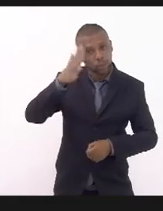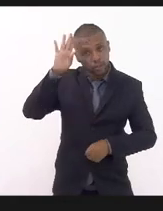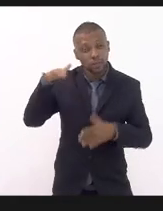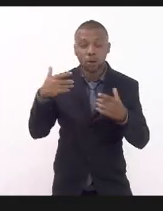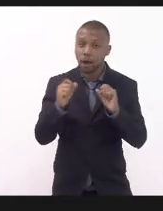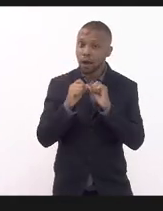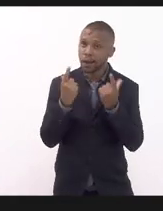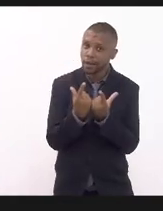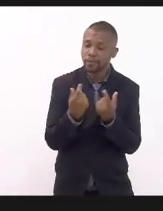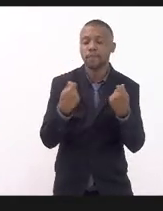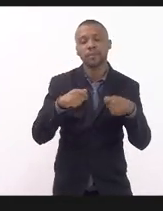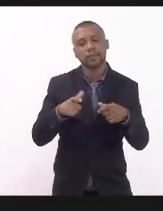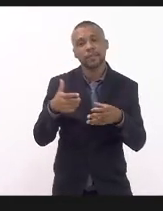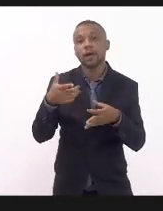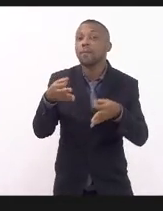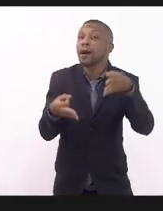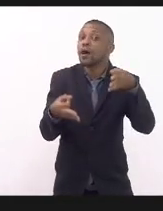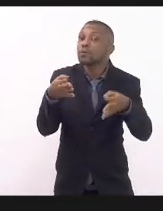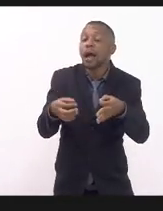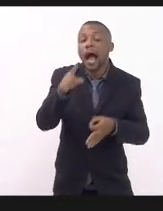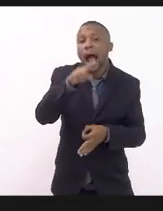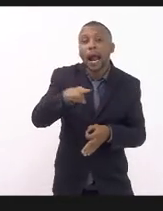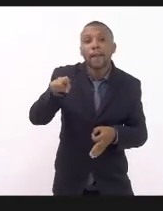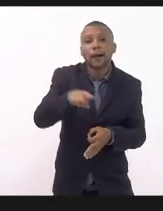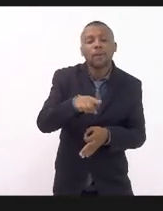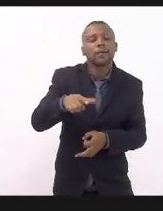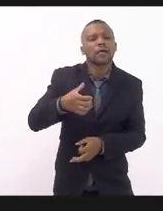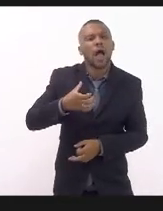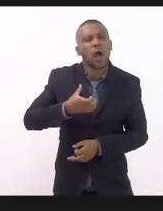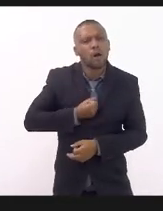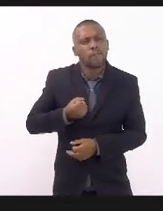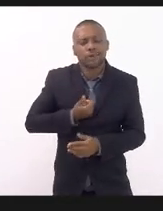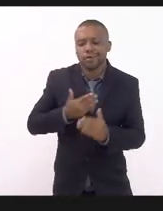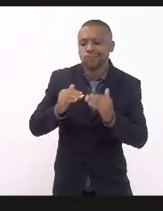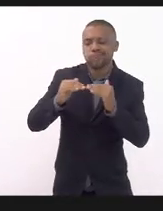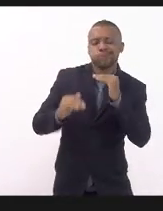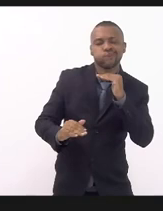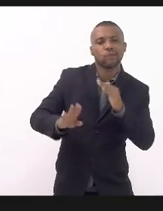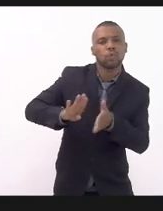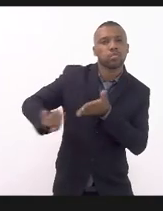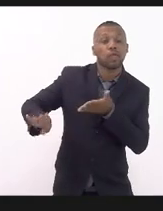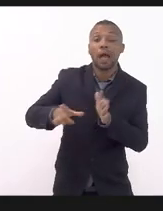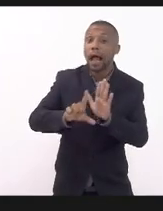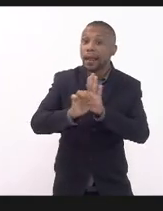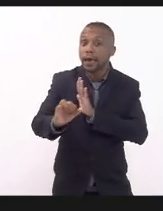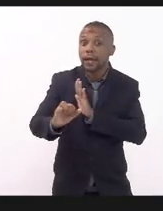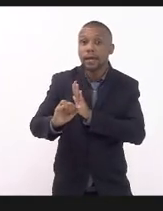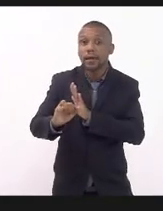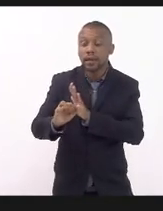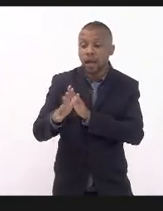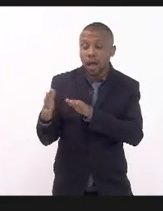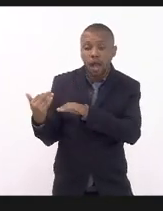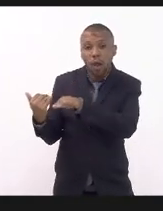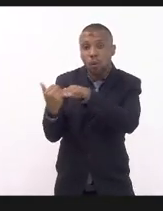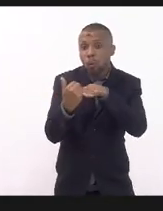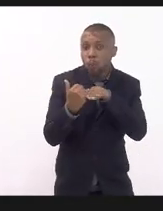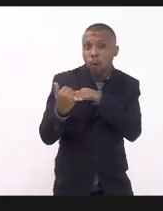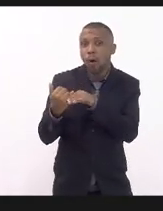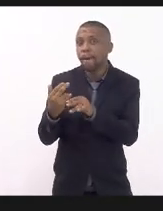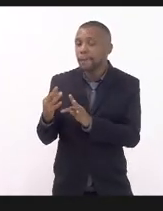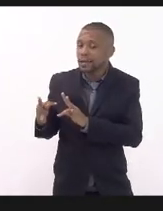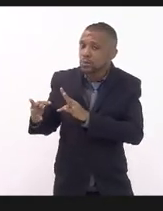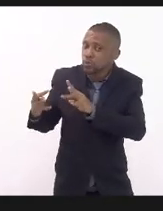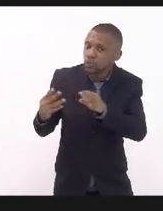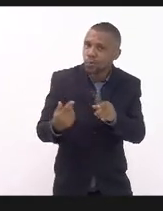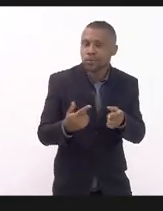fazer, né, acabar de vez com essa covardia. Afinal, a lei tem que ser igual para todos. A lei tem que ser igual